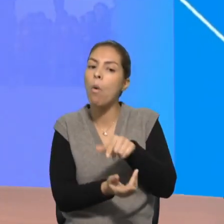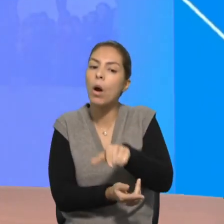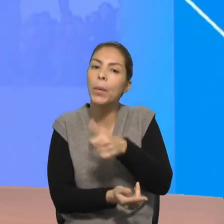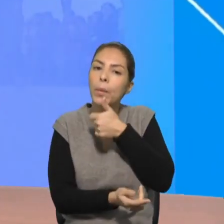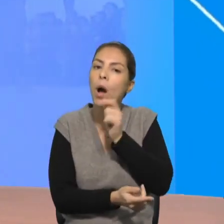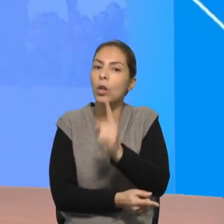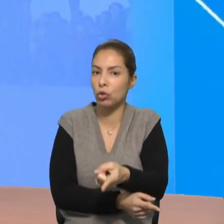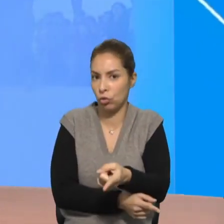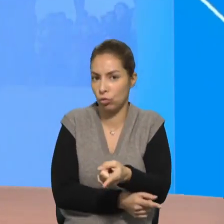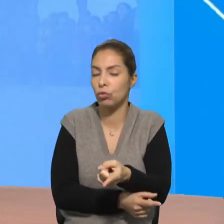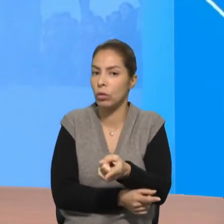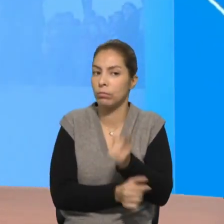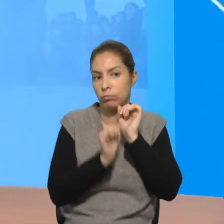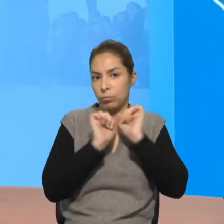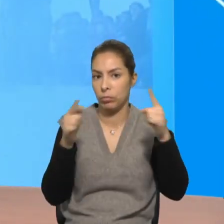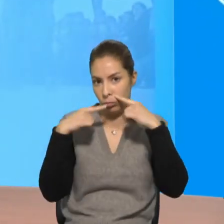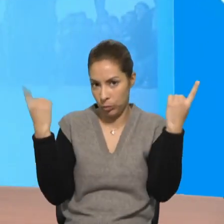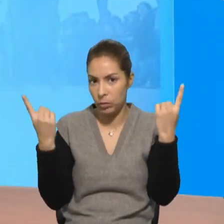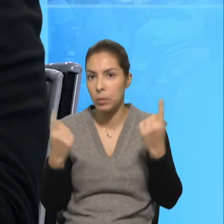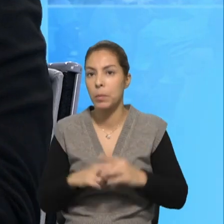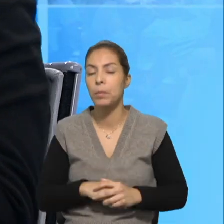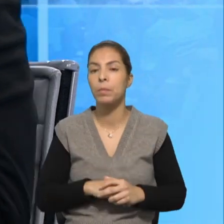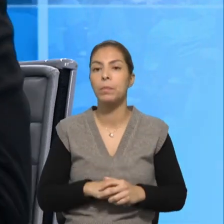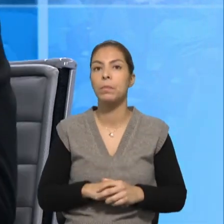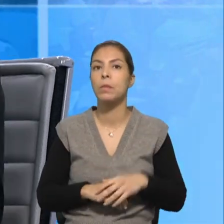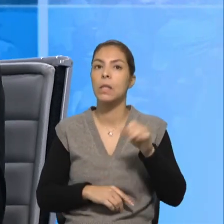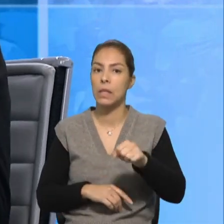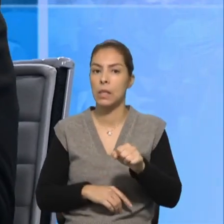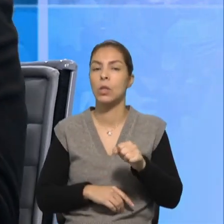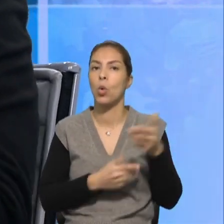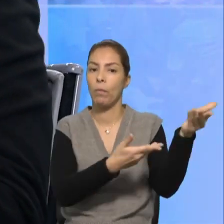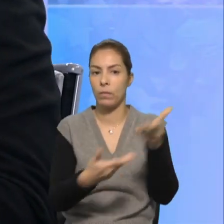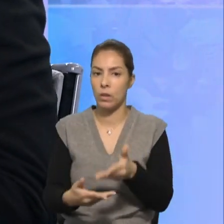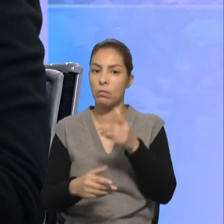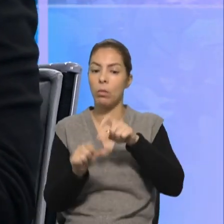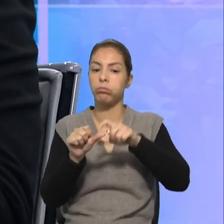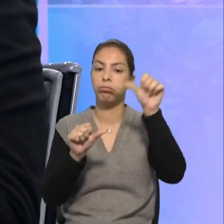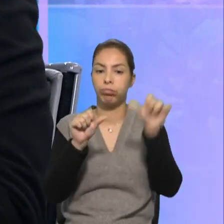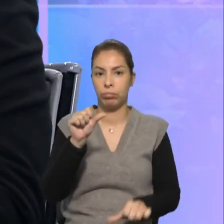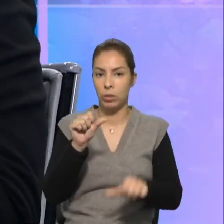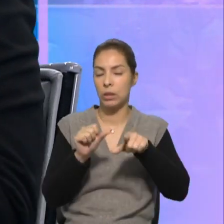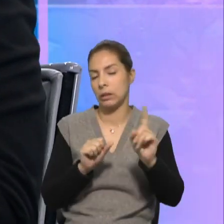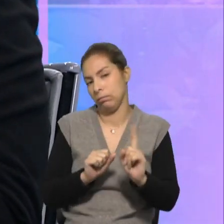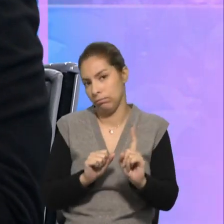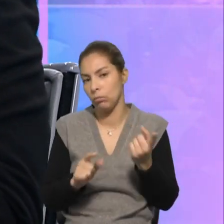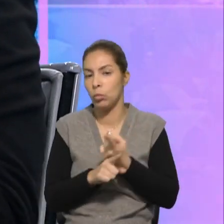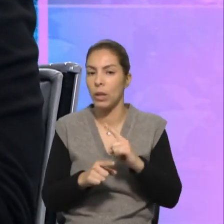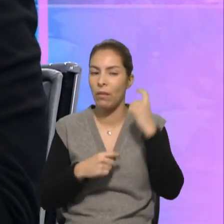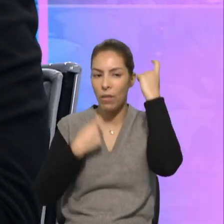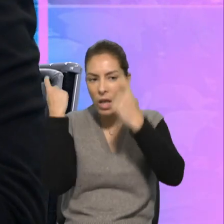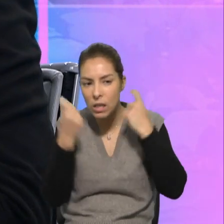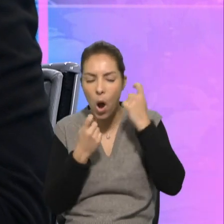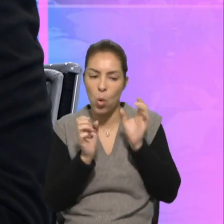participantes da Assembleia irão chegar. Mas não convidamos a comunicação social para todo o dia, porque é um processo de reflexão em